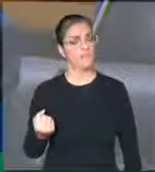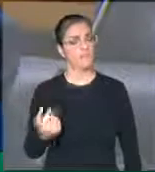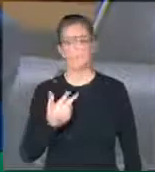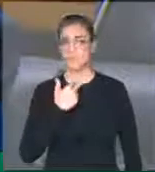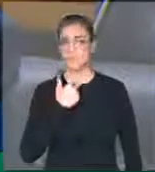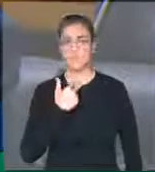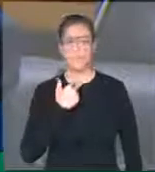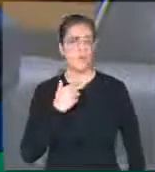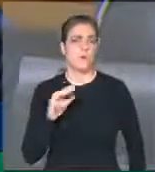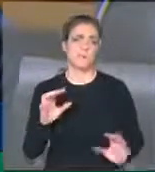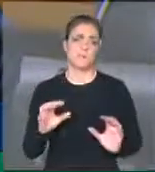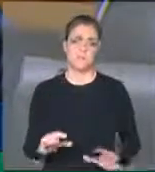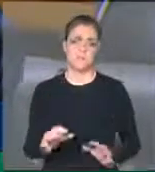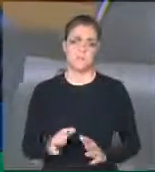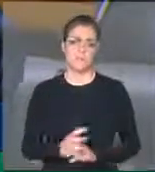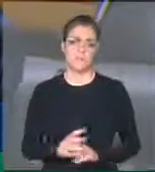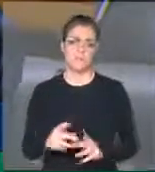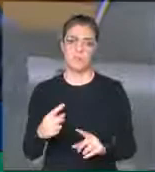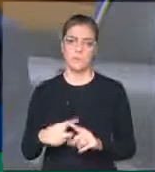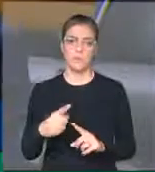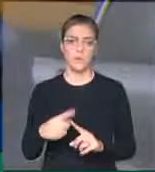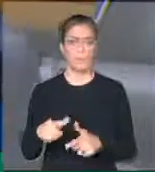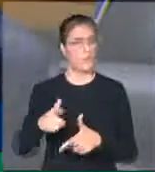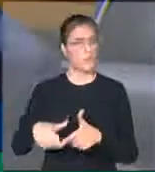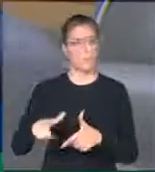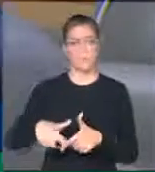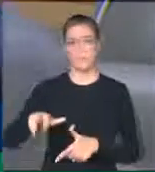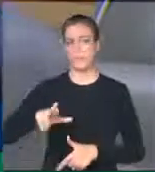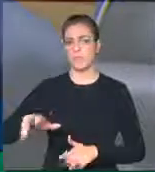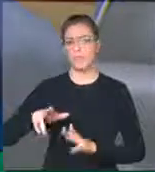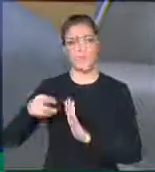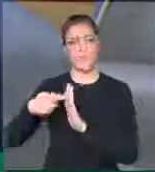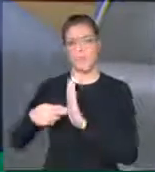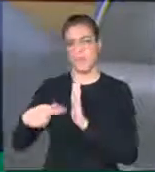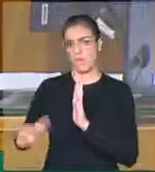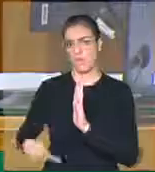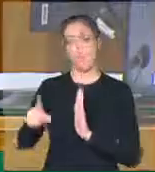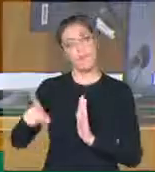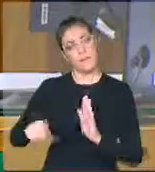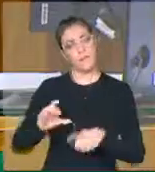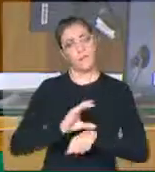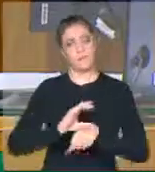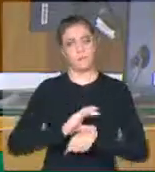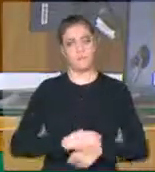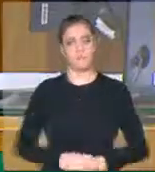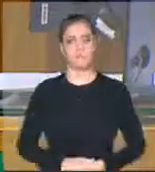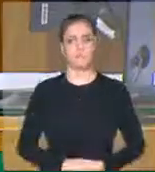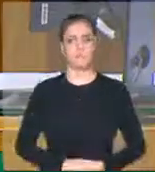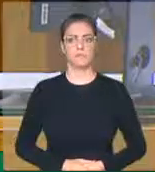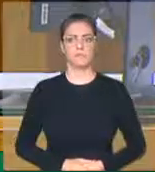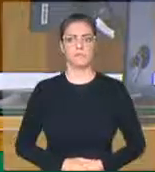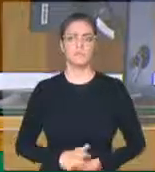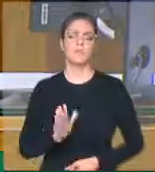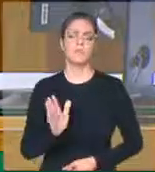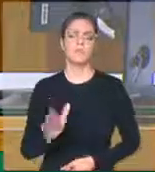Não é regimental, é constitucional. Senhor presidente, a matéria já está decidida. Eu vou